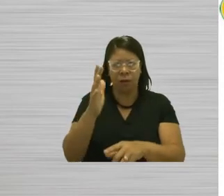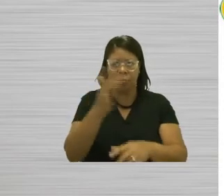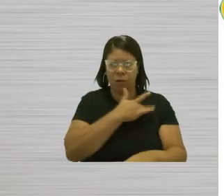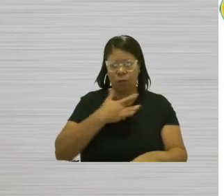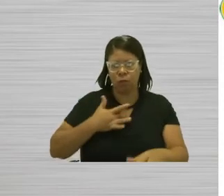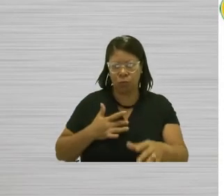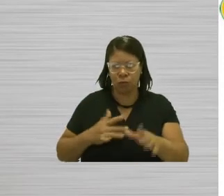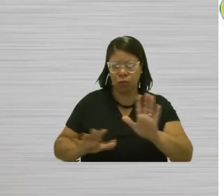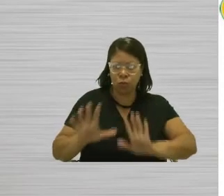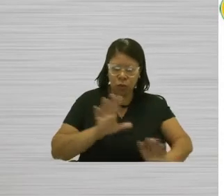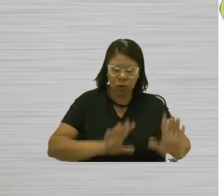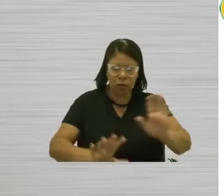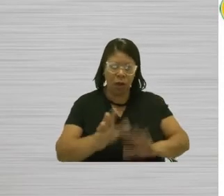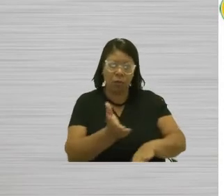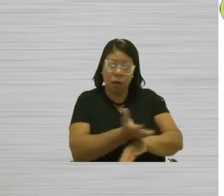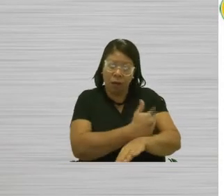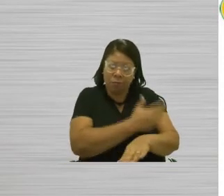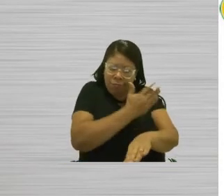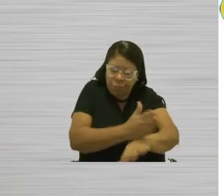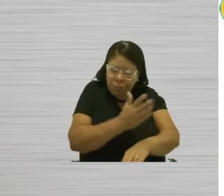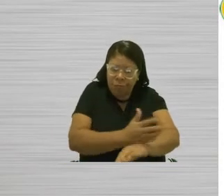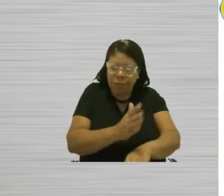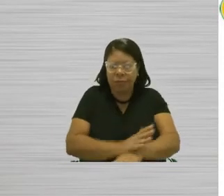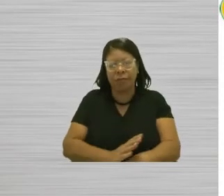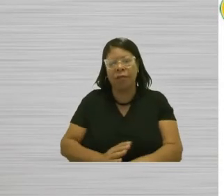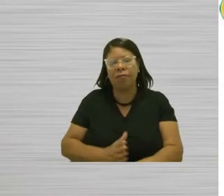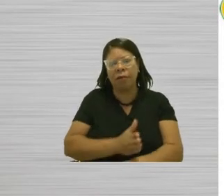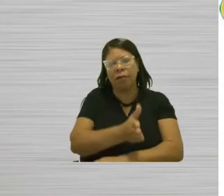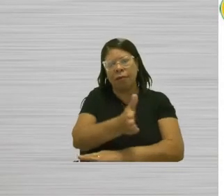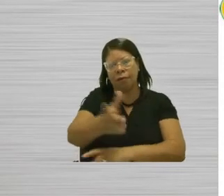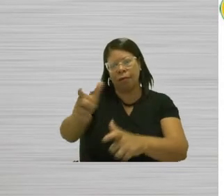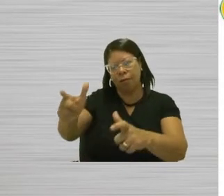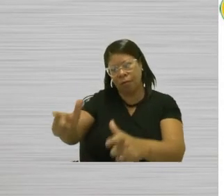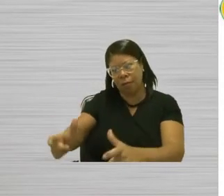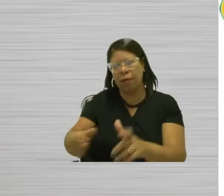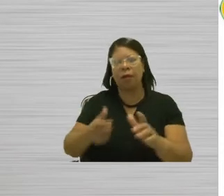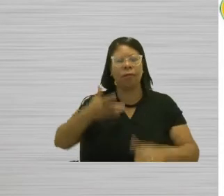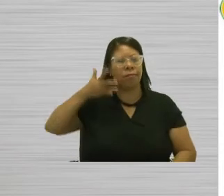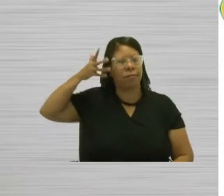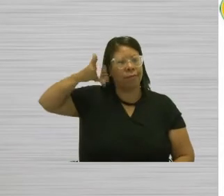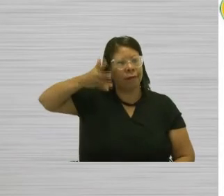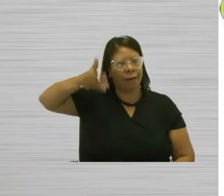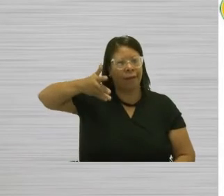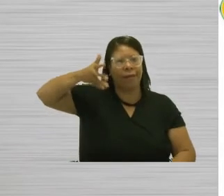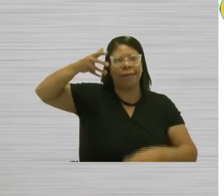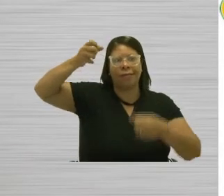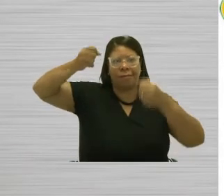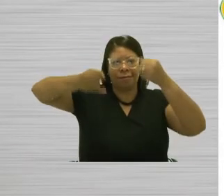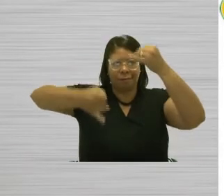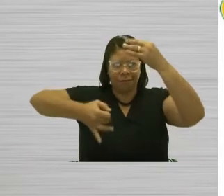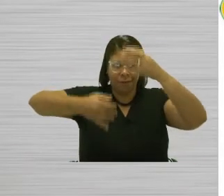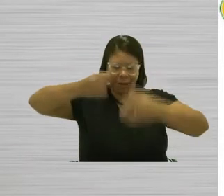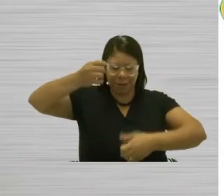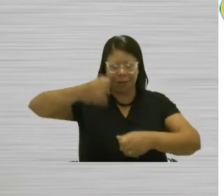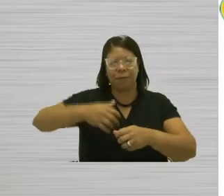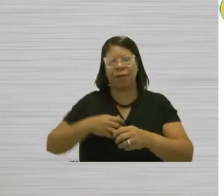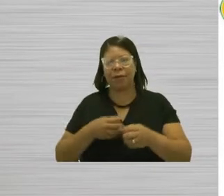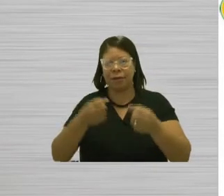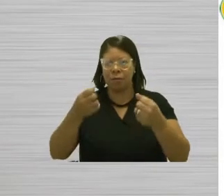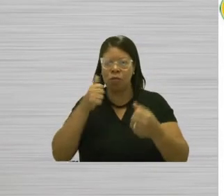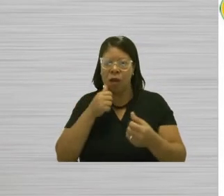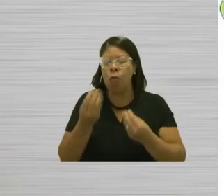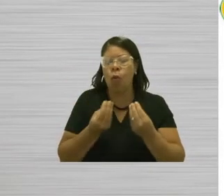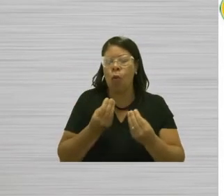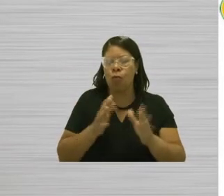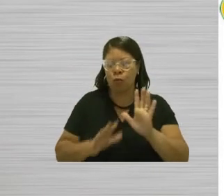do SESM, ela vai tanto nos territórios, onde elas fazem palestras, orientações sobre a saúde da mulher,